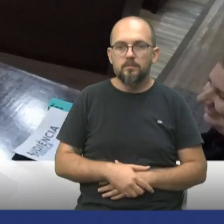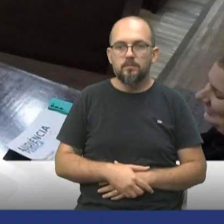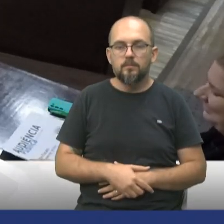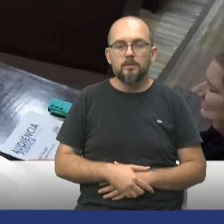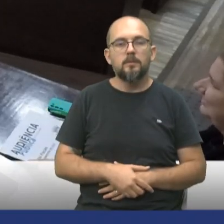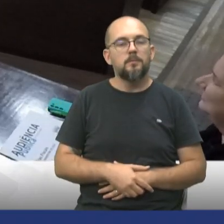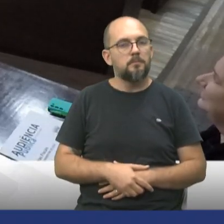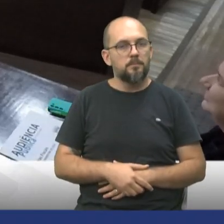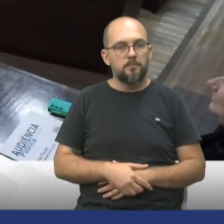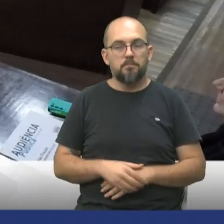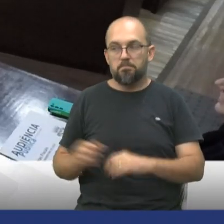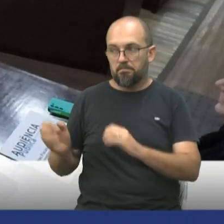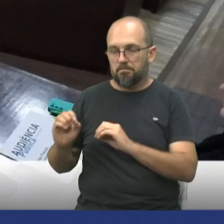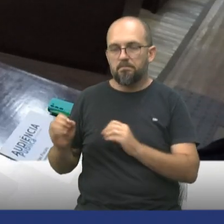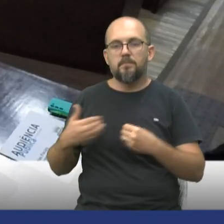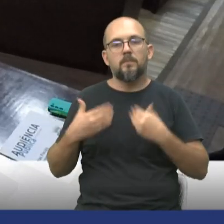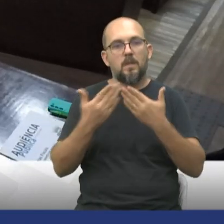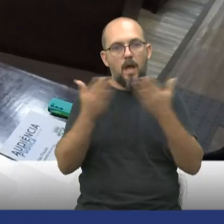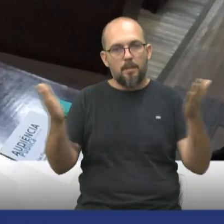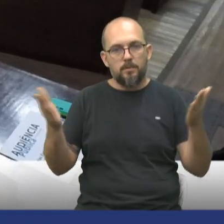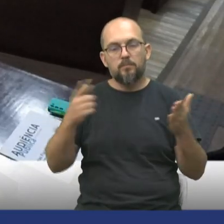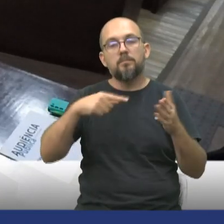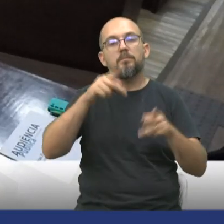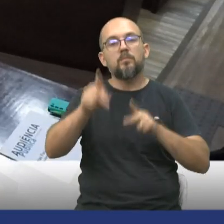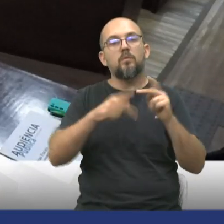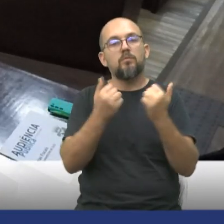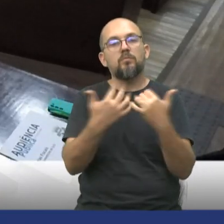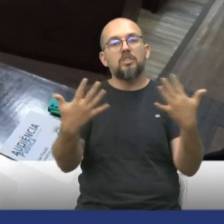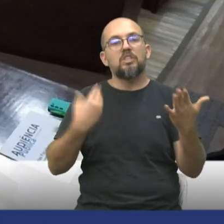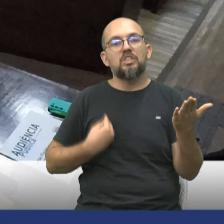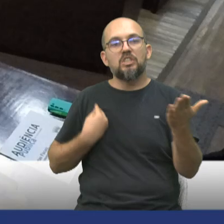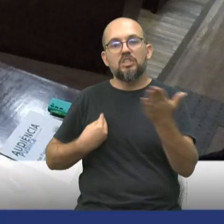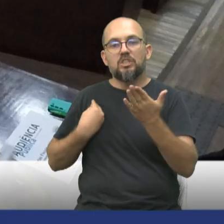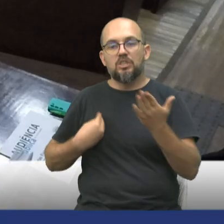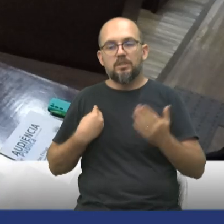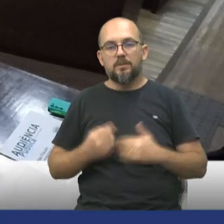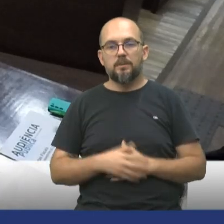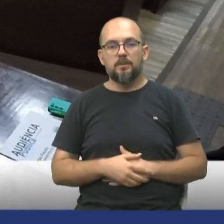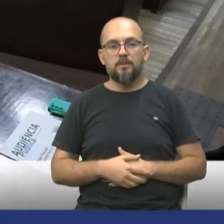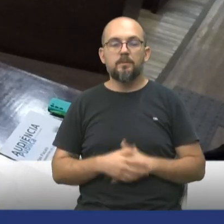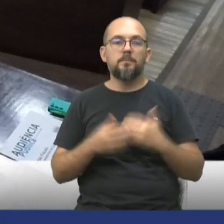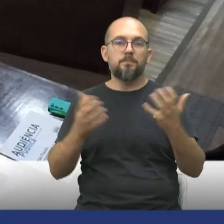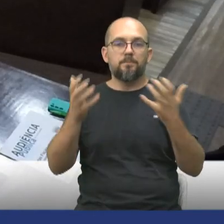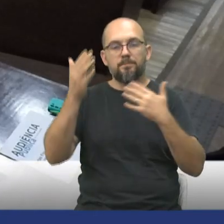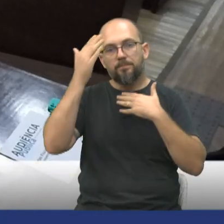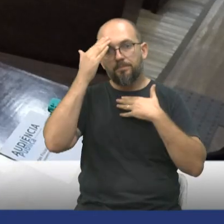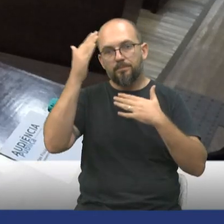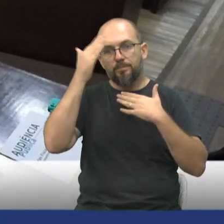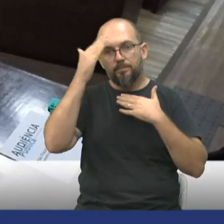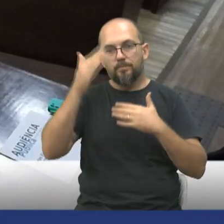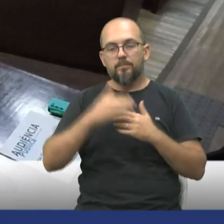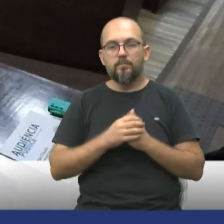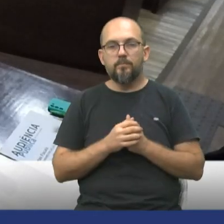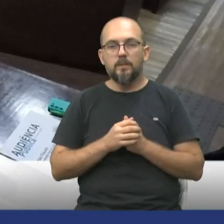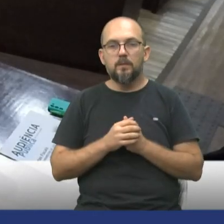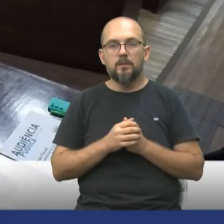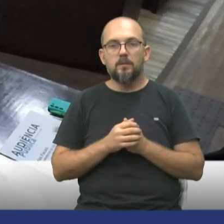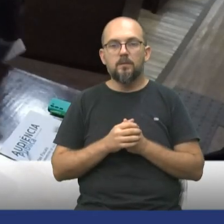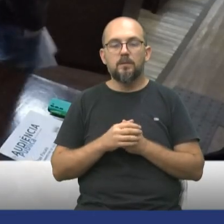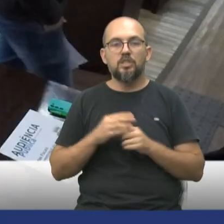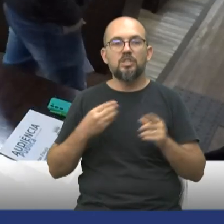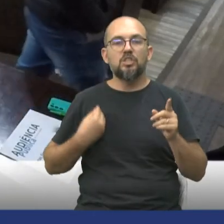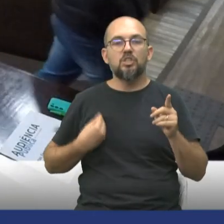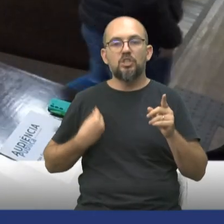Eu abro agora a palavra para os público presente. Quero agradecer aqui a